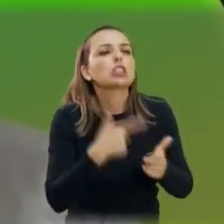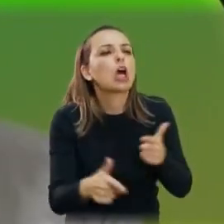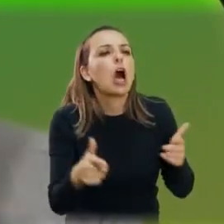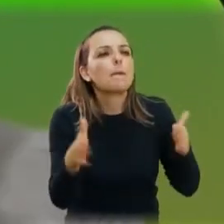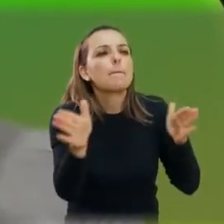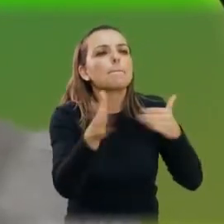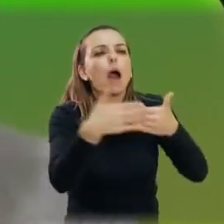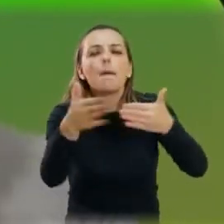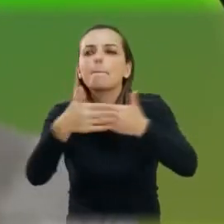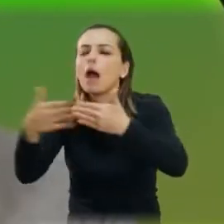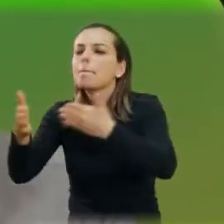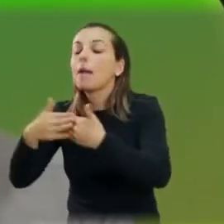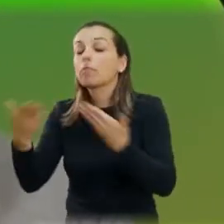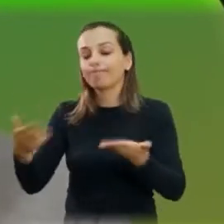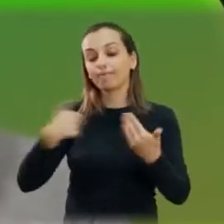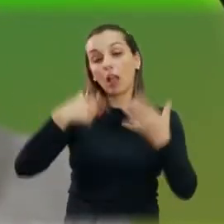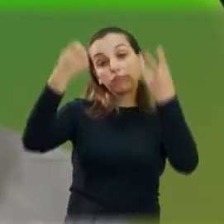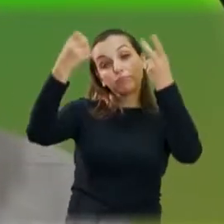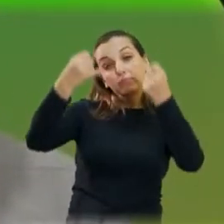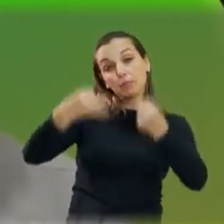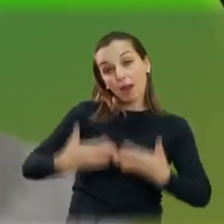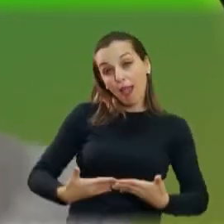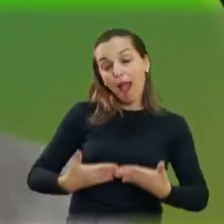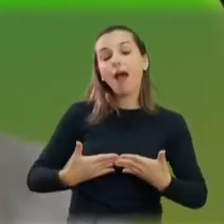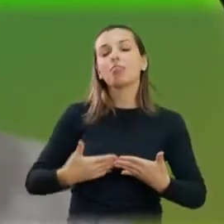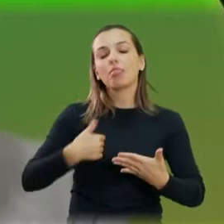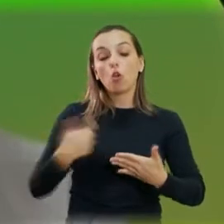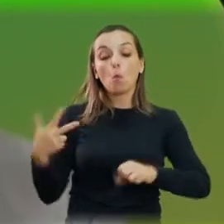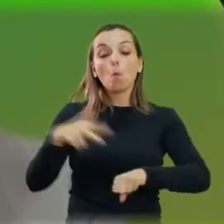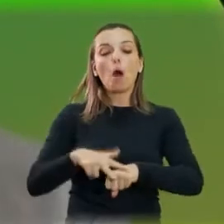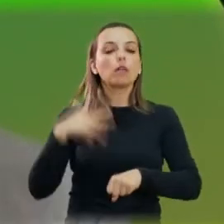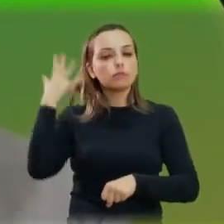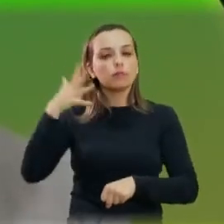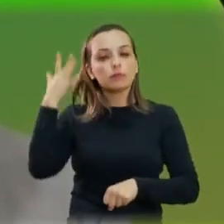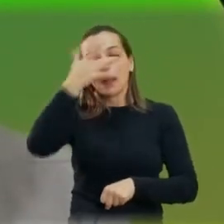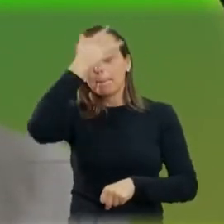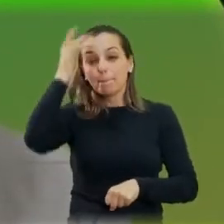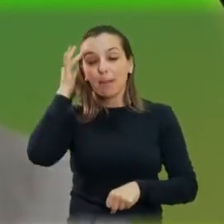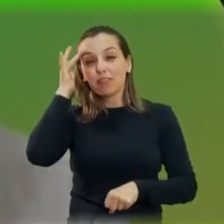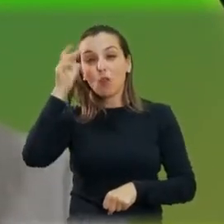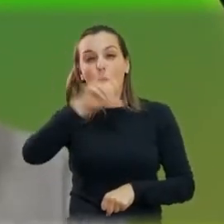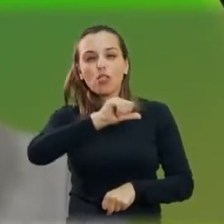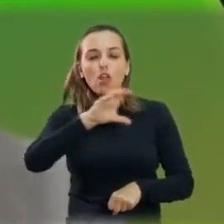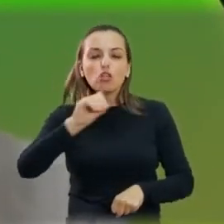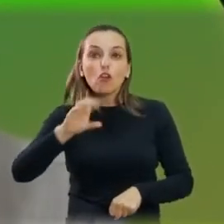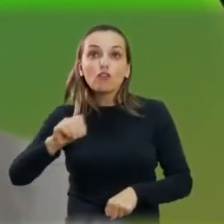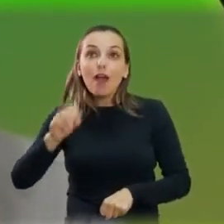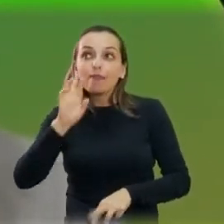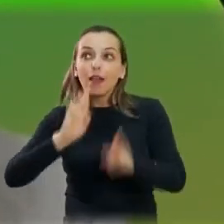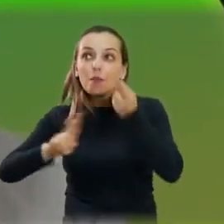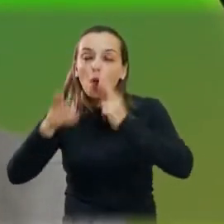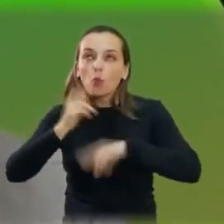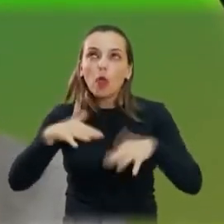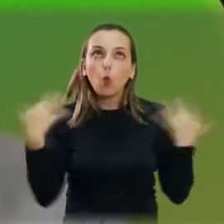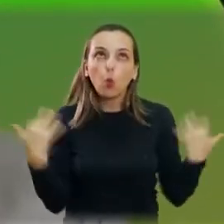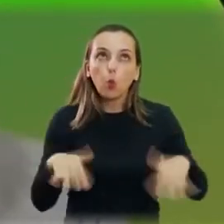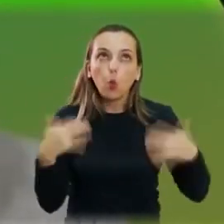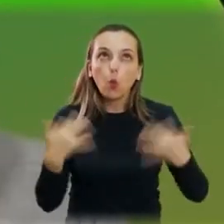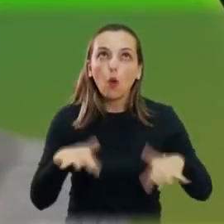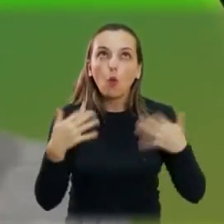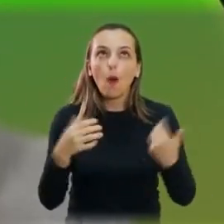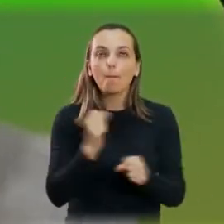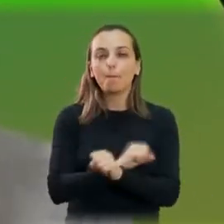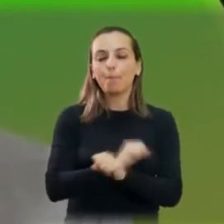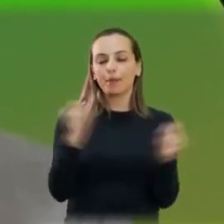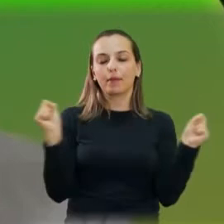A gente precisa sempre explicar, e eu uso dessa tribuna, porque eu estou com mais de 900 pessoas para responder no meu WhatsApp, não dou conta de responder,